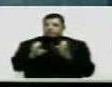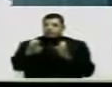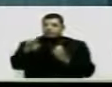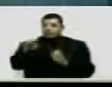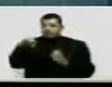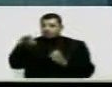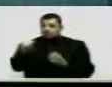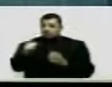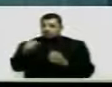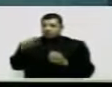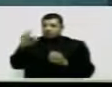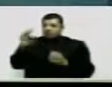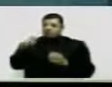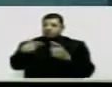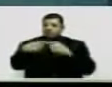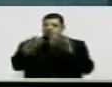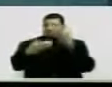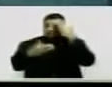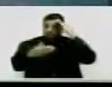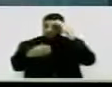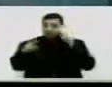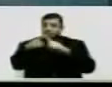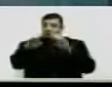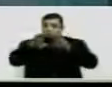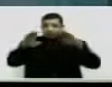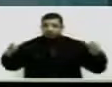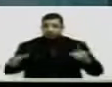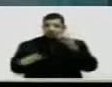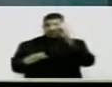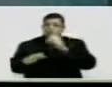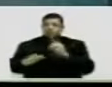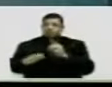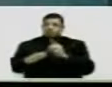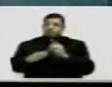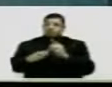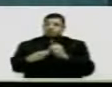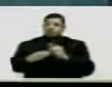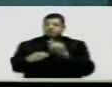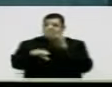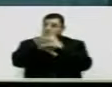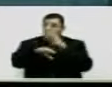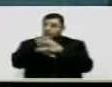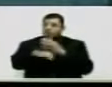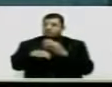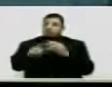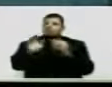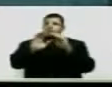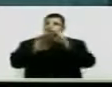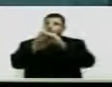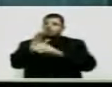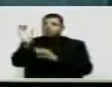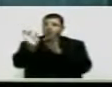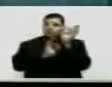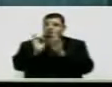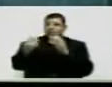eu queria entender por que a mesa diretora da Assembleia não coloca em pauta o projeto.